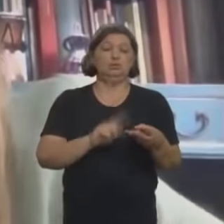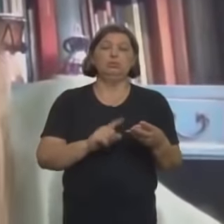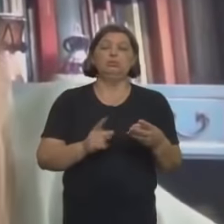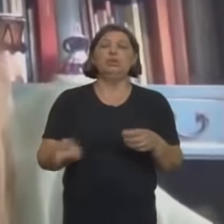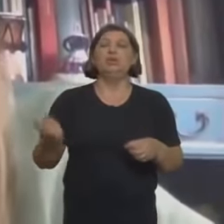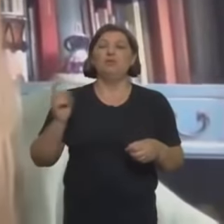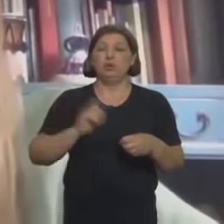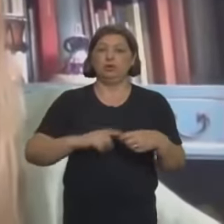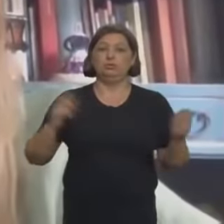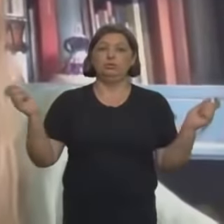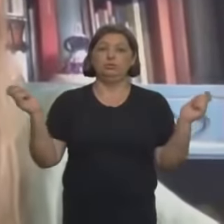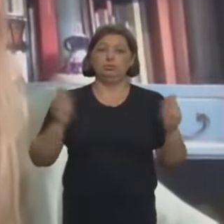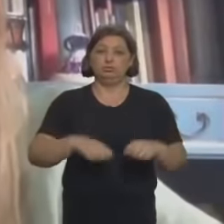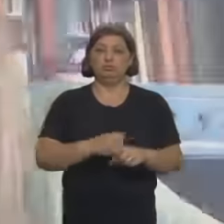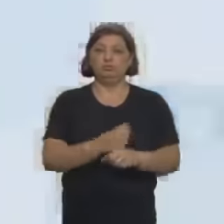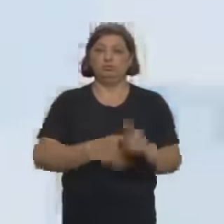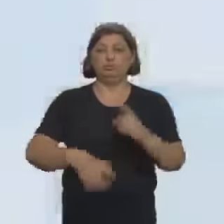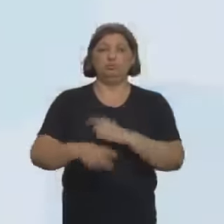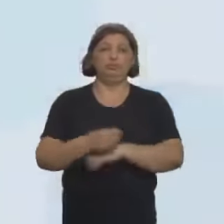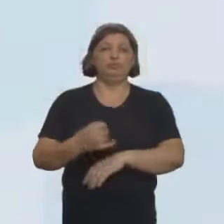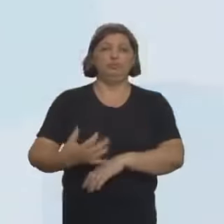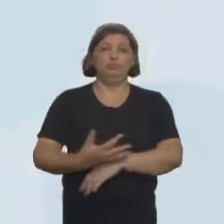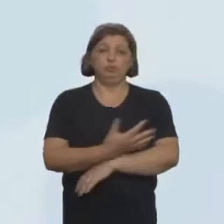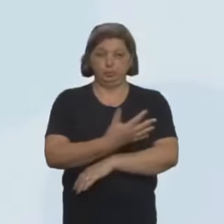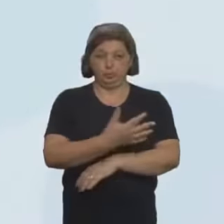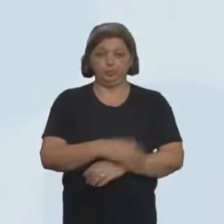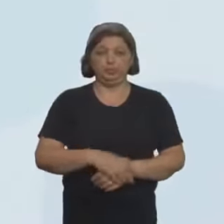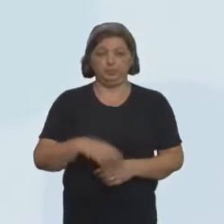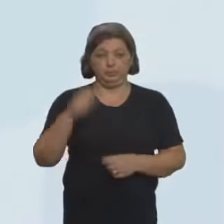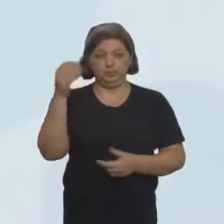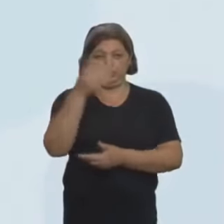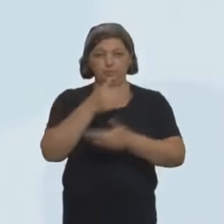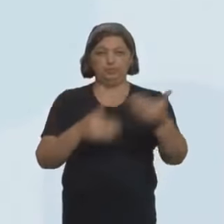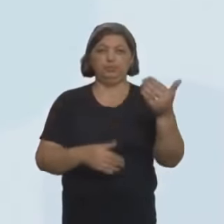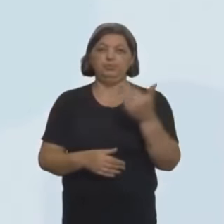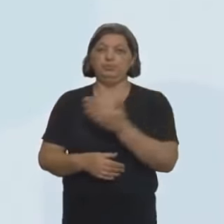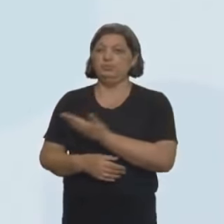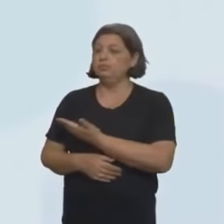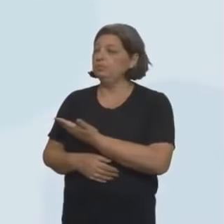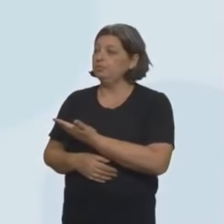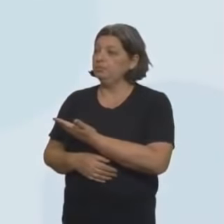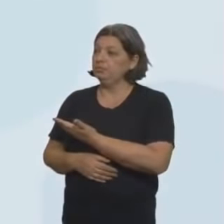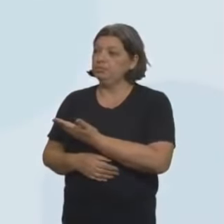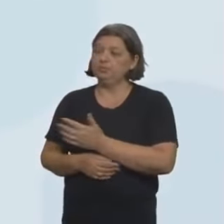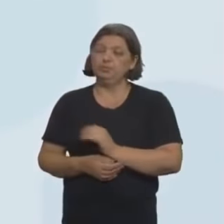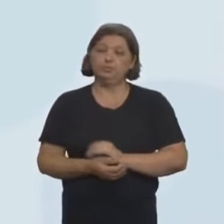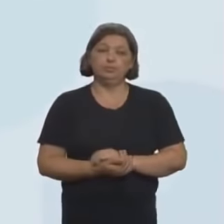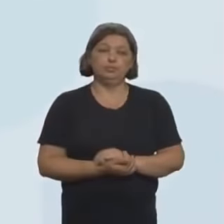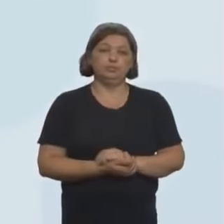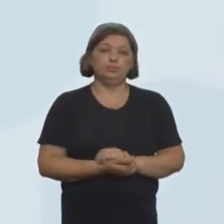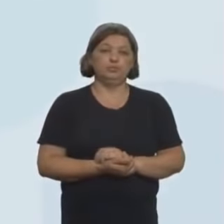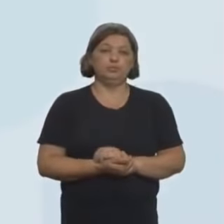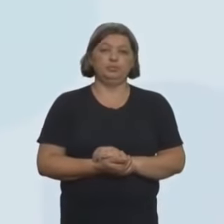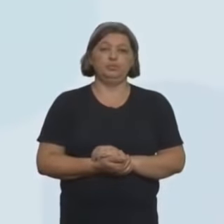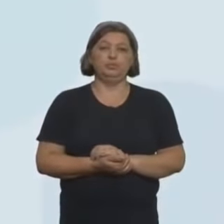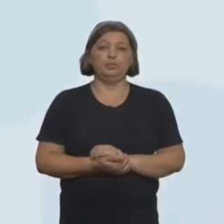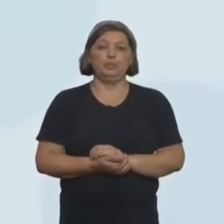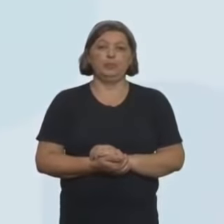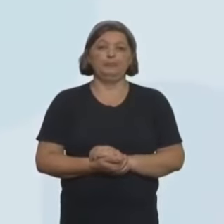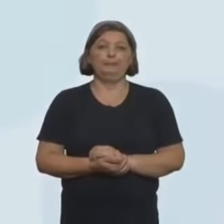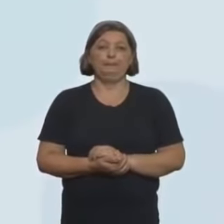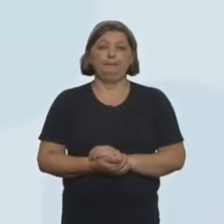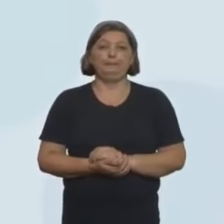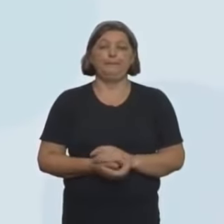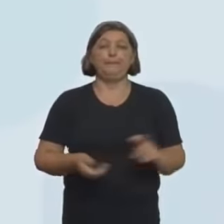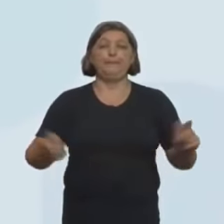as competências socioemocionais, vocês podem voltar no slide, a gente vai vai trabalhar as